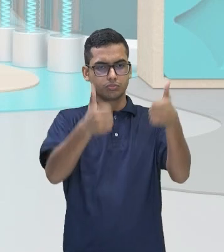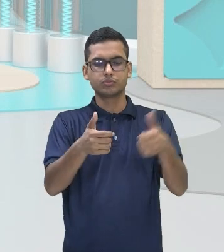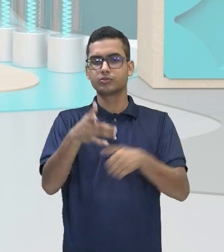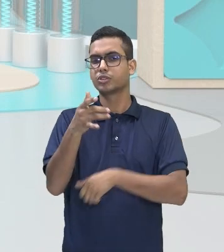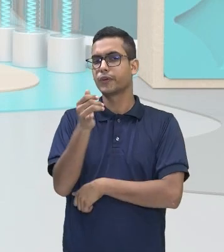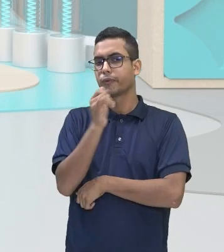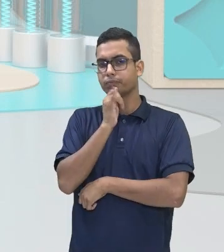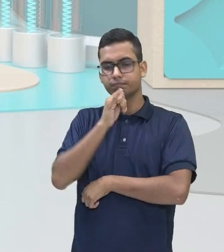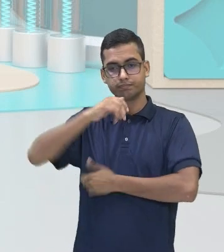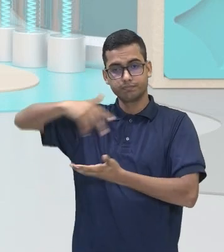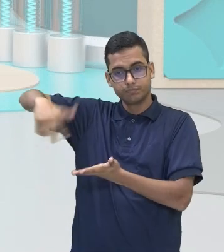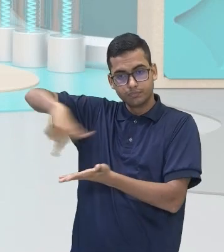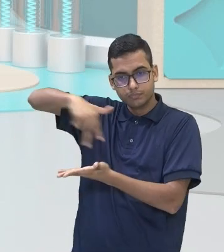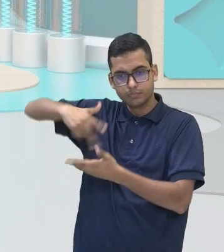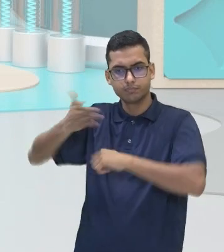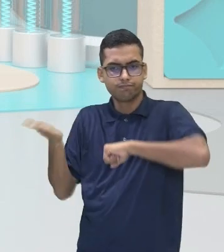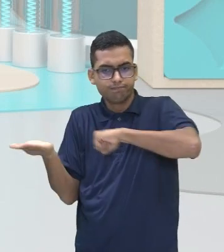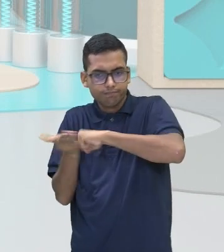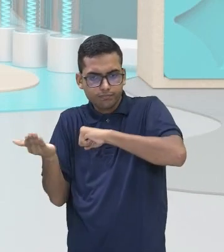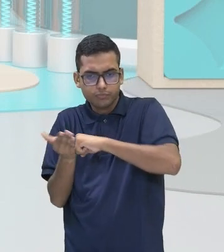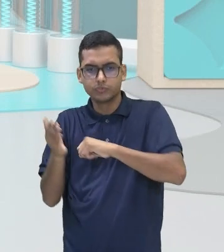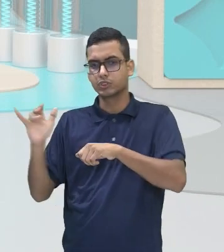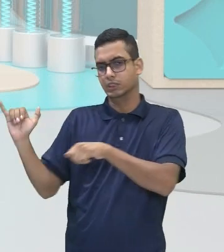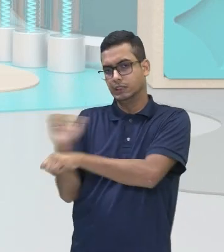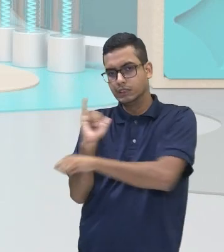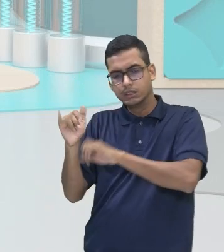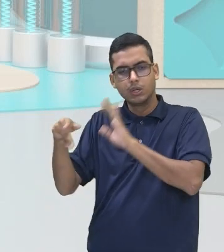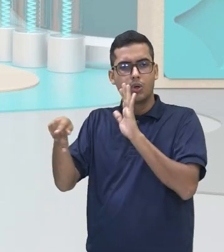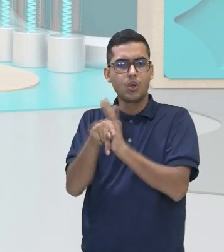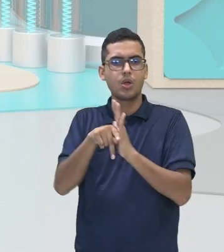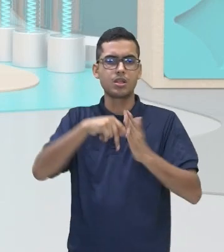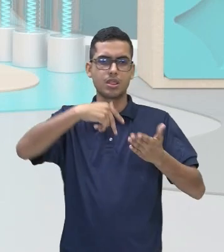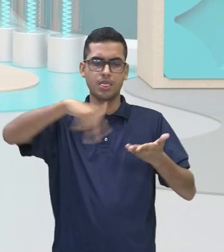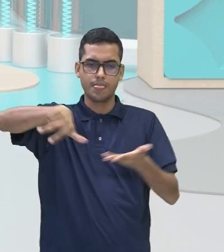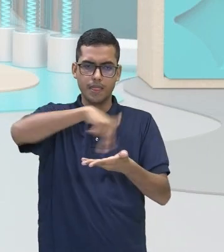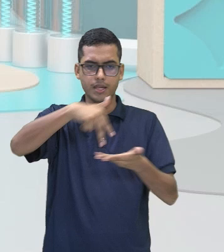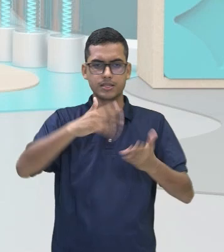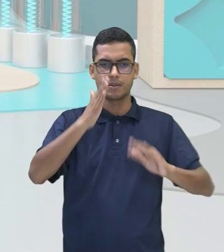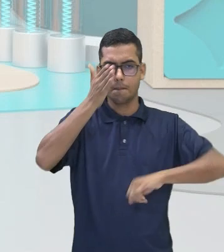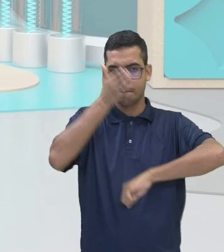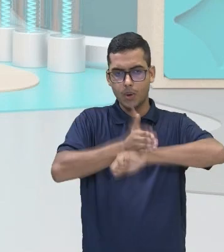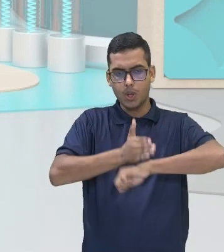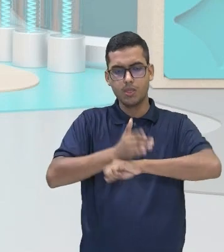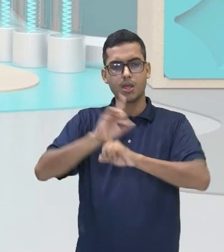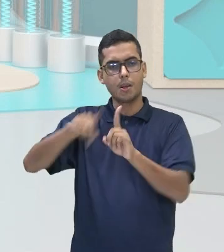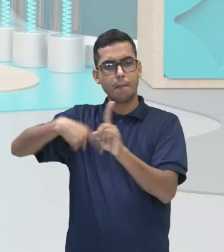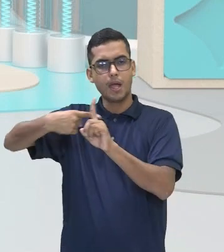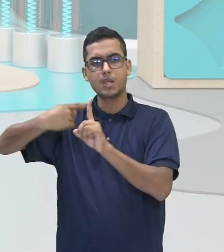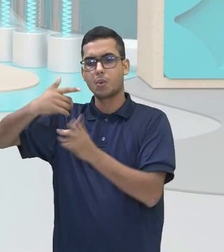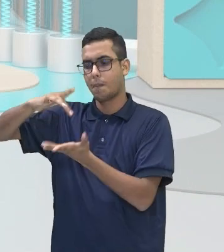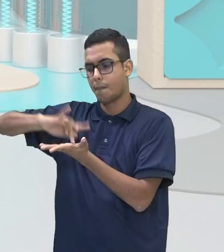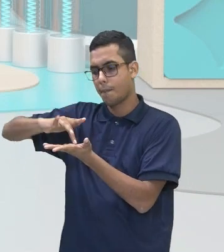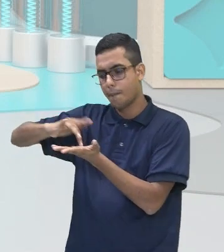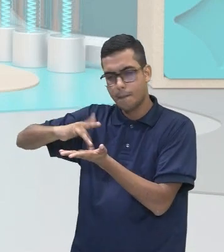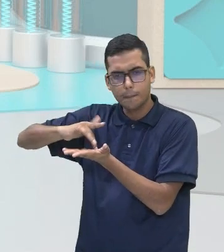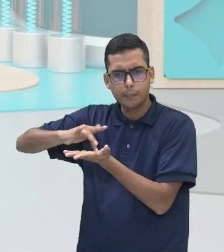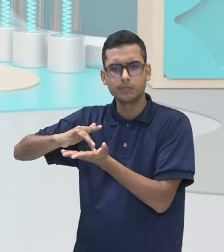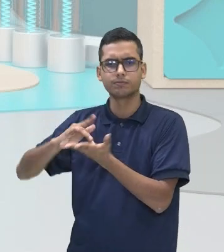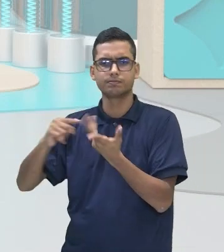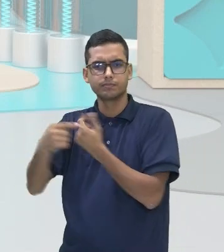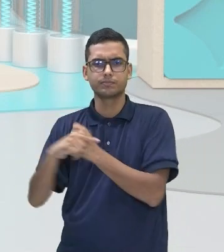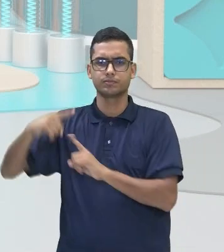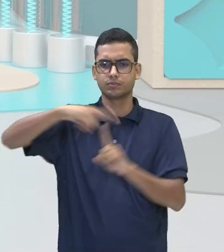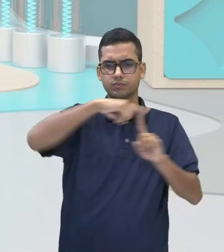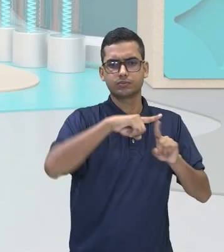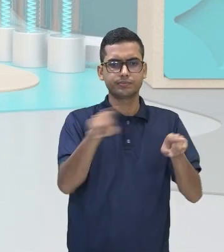que mistura técnicas de balé, dança moderna e outros estilos, focando aí na expressão individual e nas emoções.